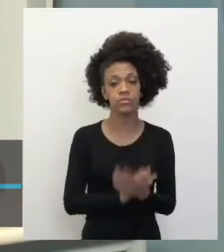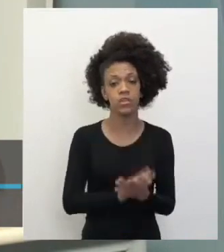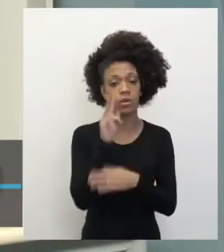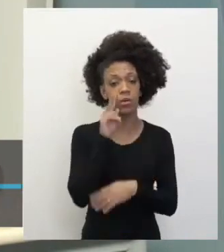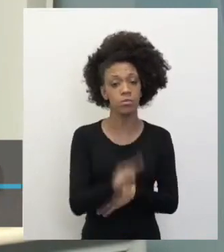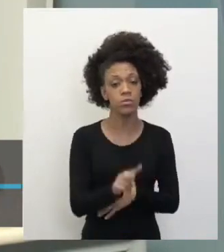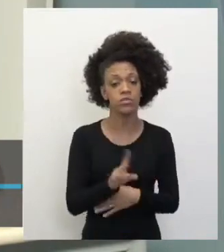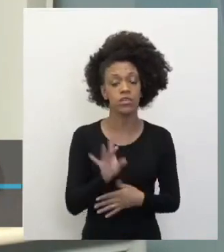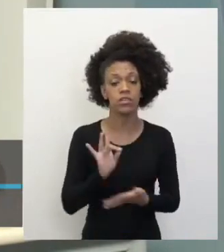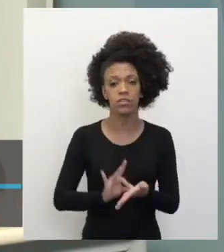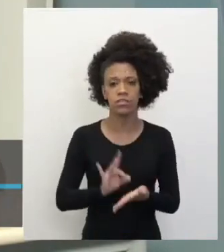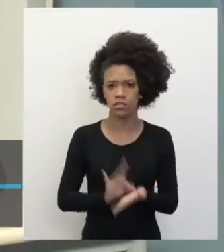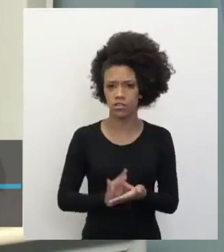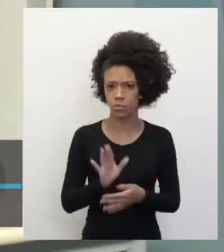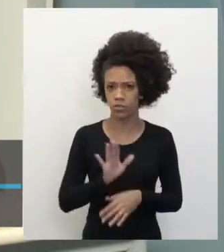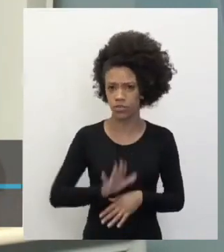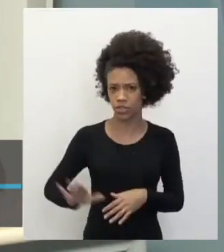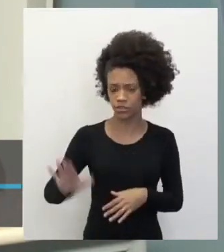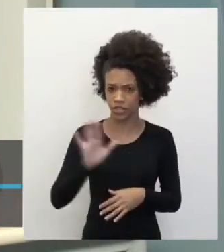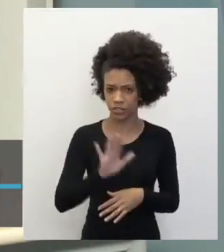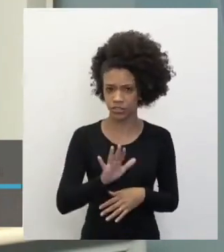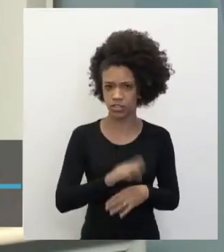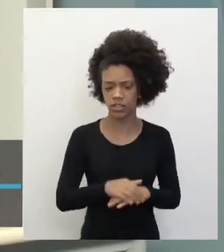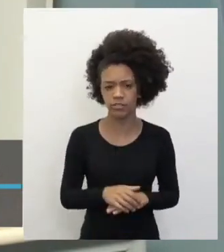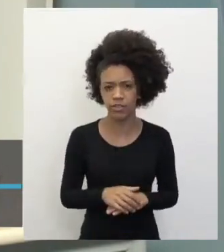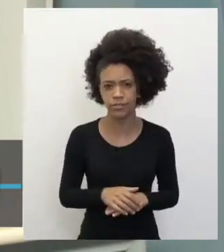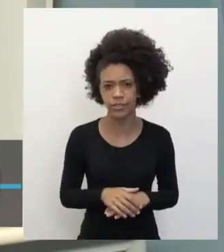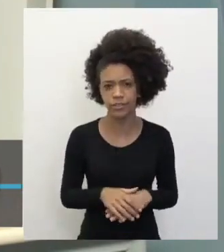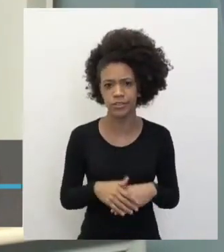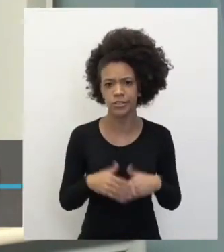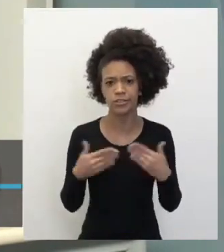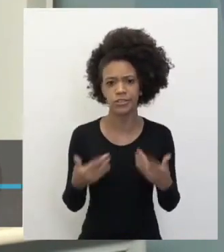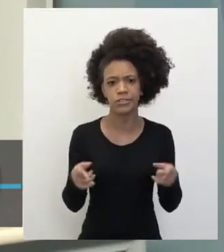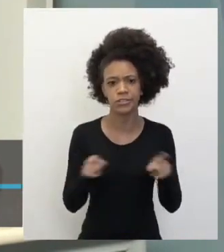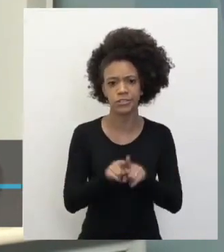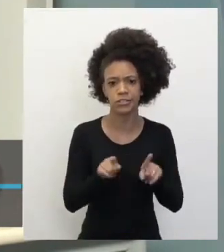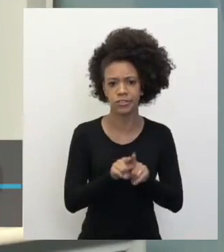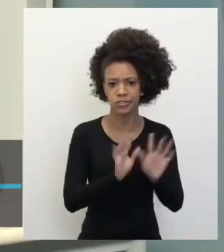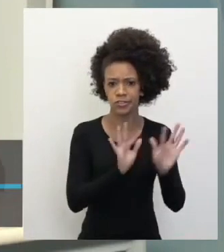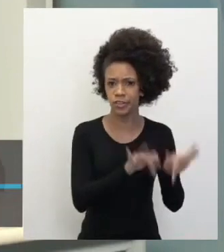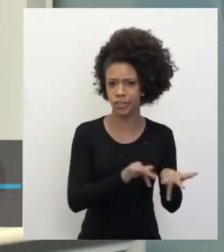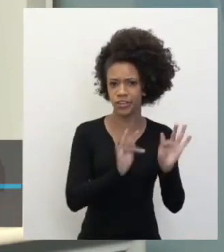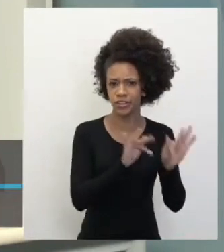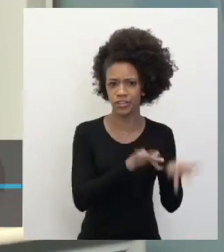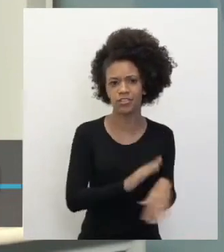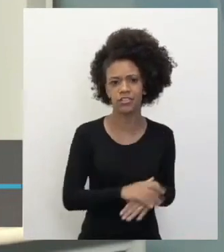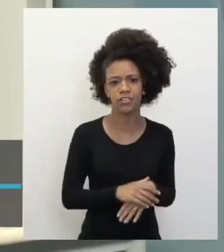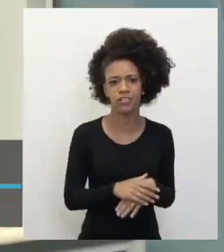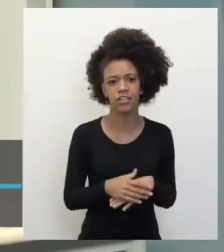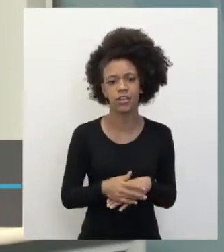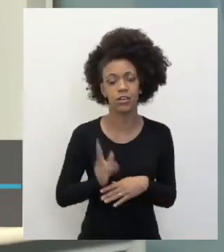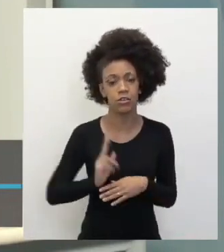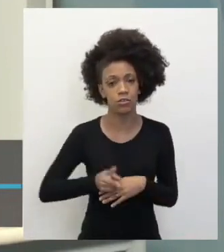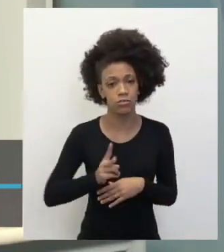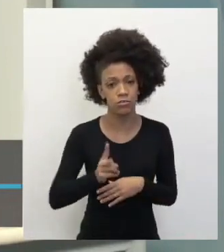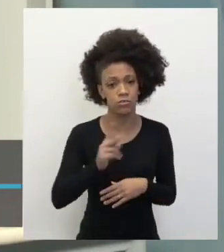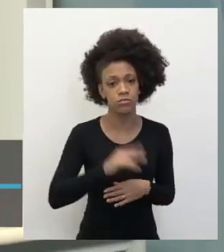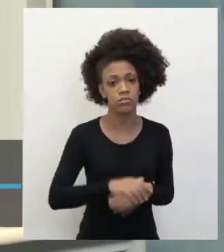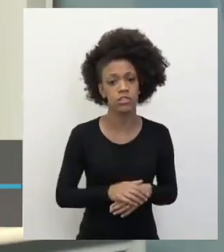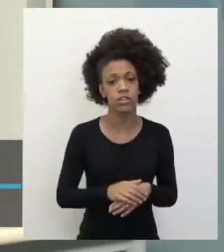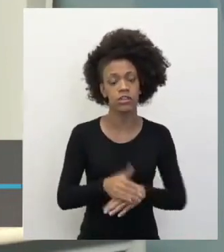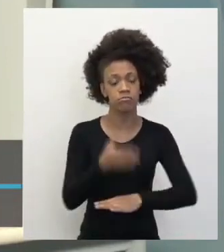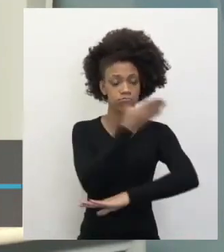uma realidade de acordo com a ótica do outro, e a gente sabe que o feudalismo, né, ele acontece durante a chamada